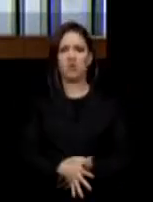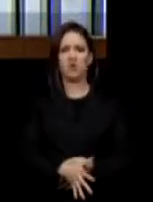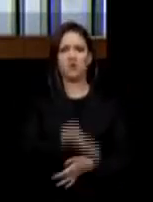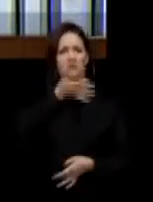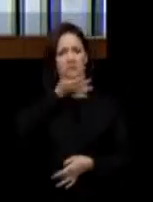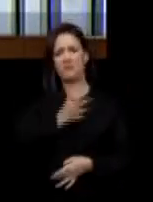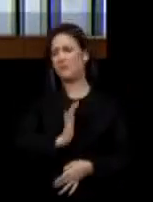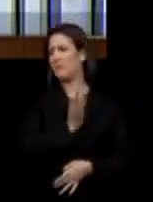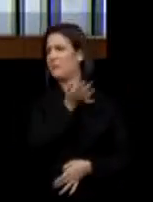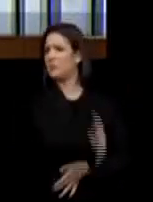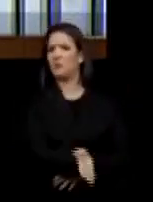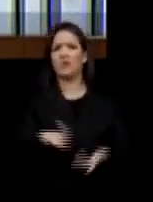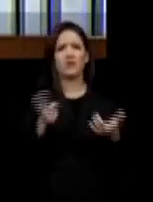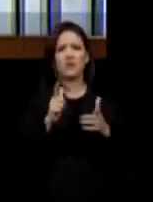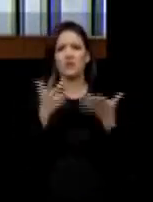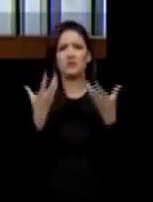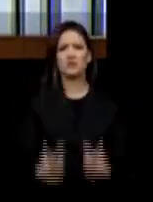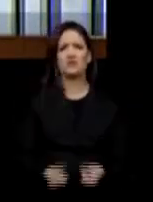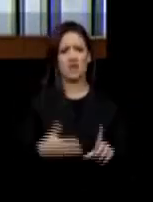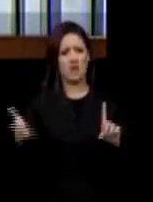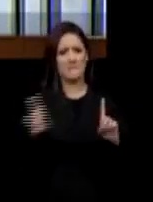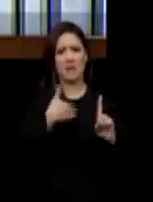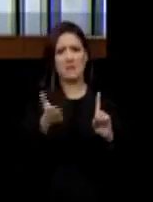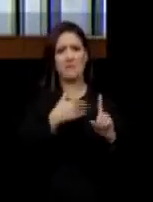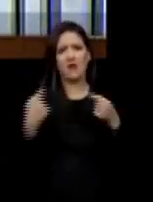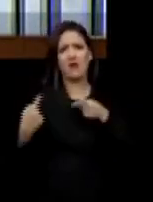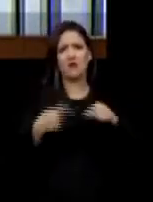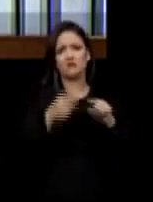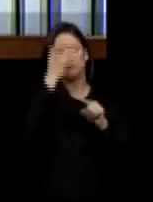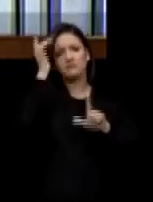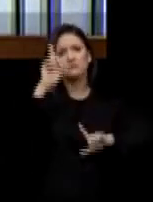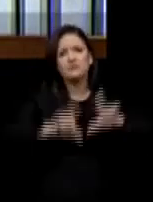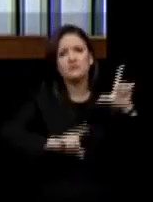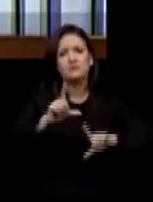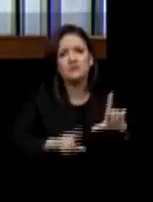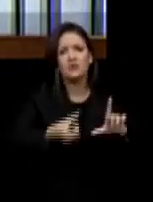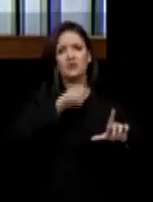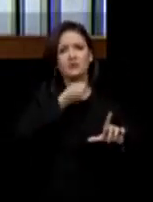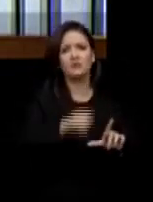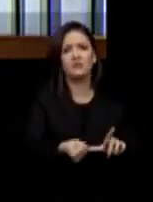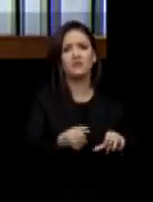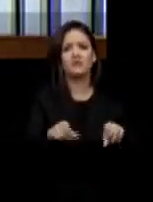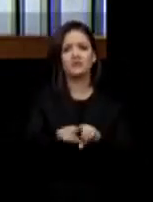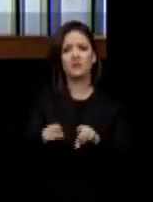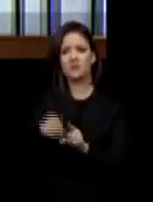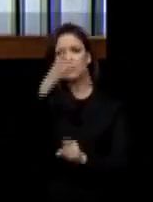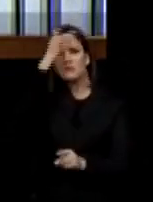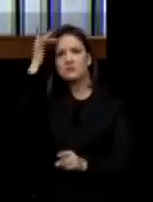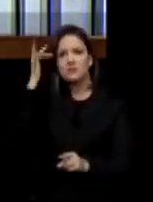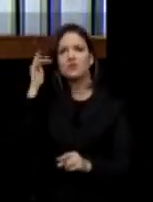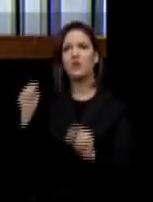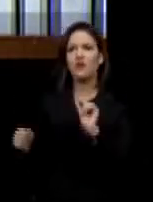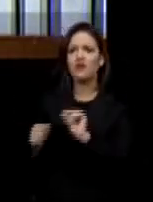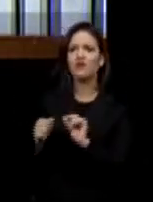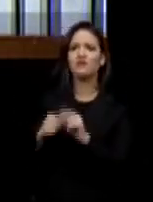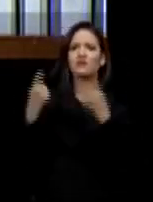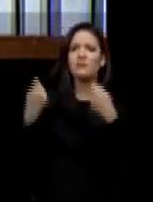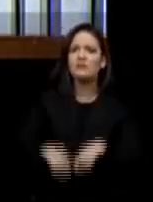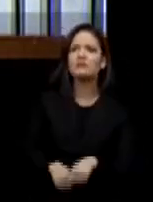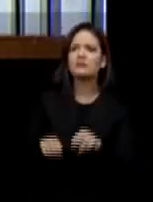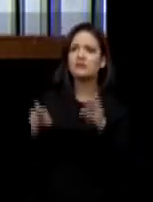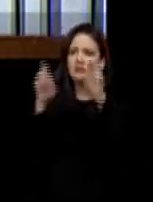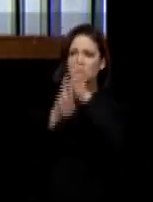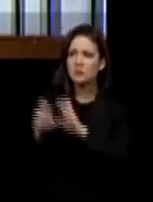tipo de agressão aos profissionais da imprensa, devendo a conduta dos agressores ser devidamente